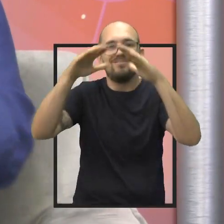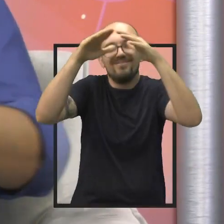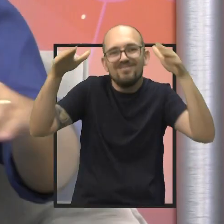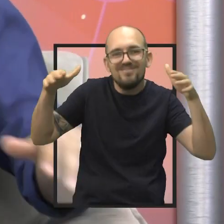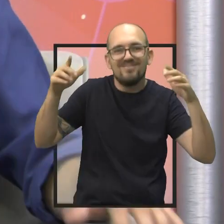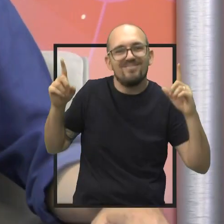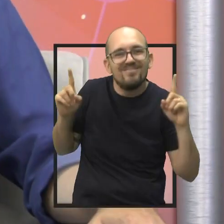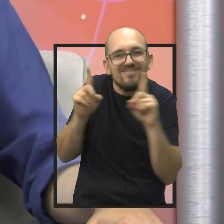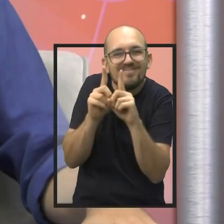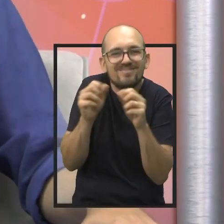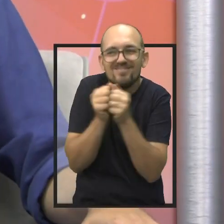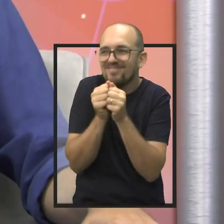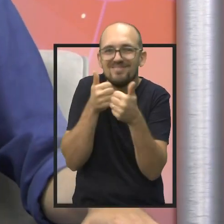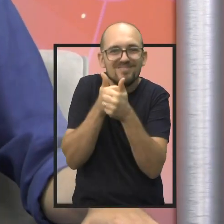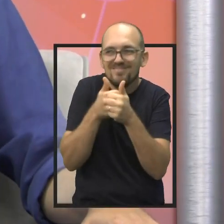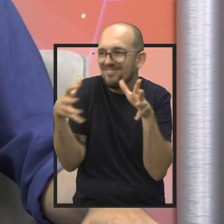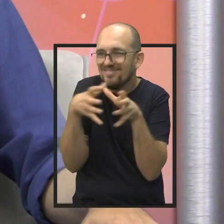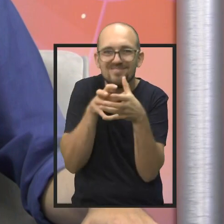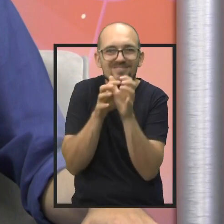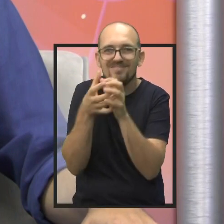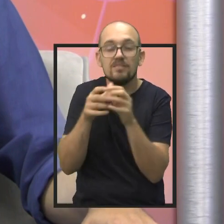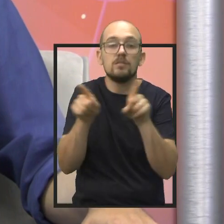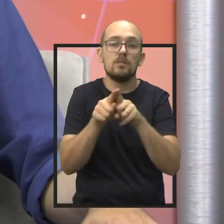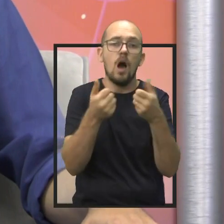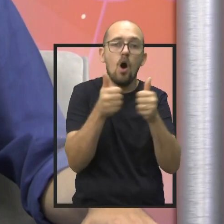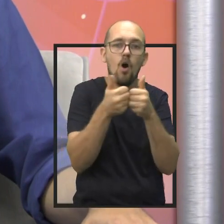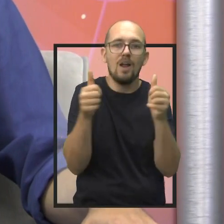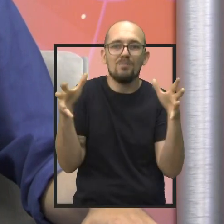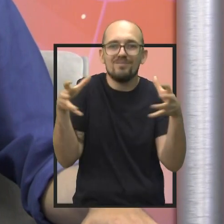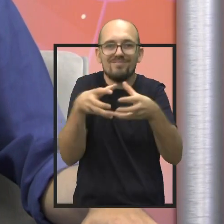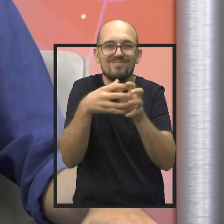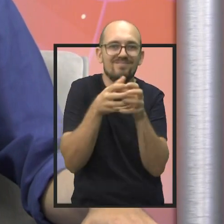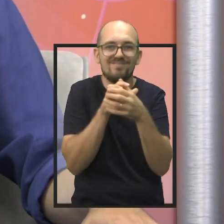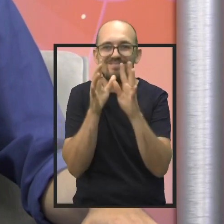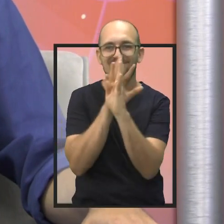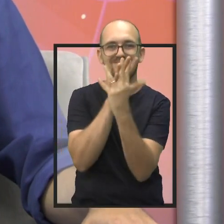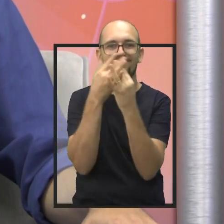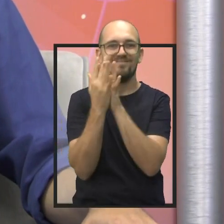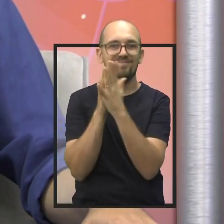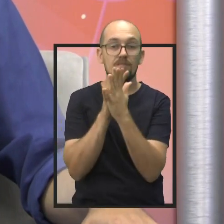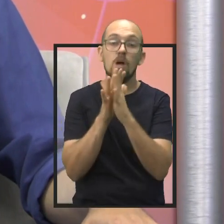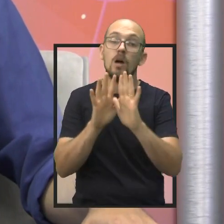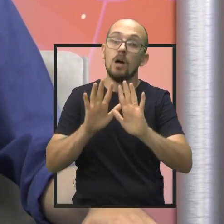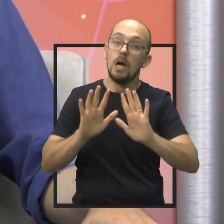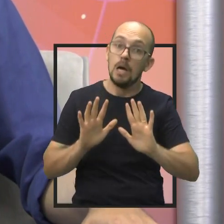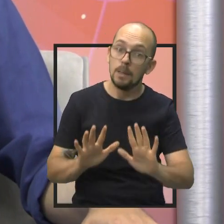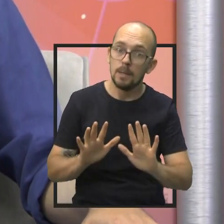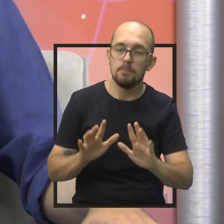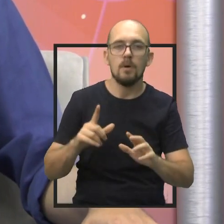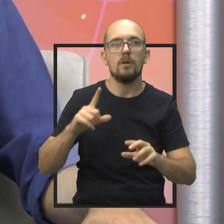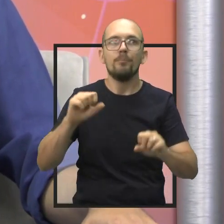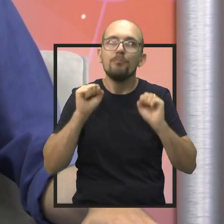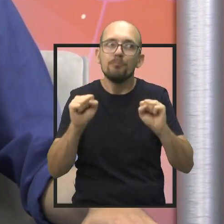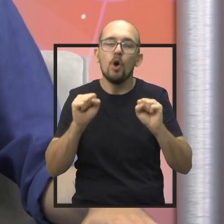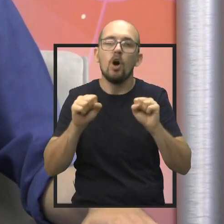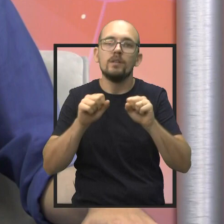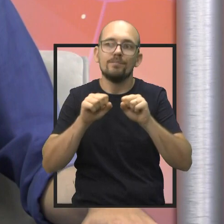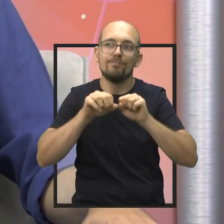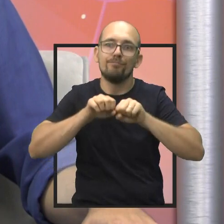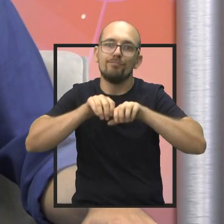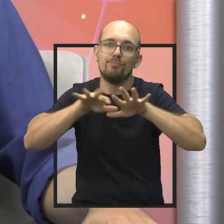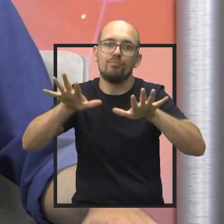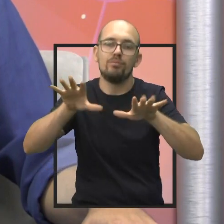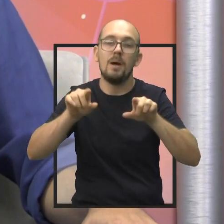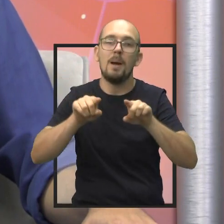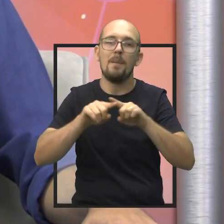de transporte público, né? Mas logicamente você vai ter uma chance de transmissão muito menor num país